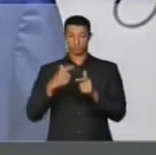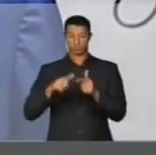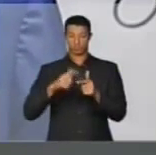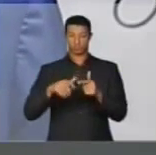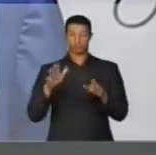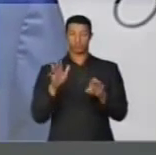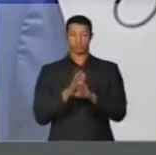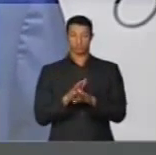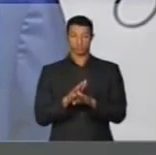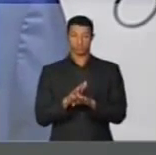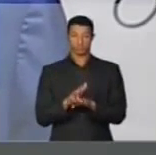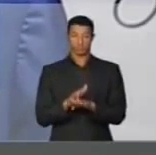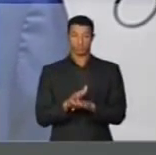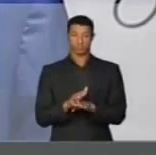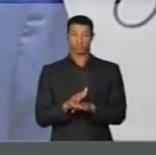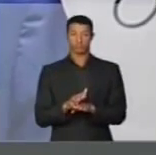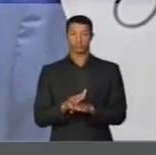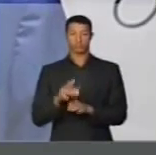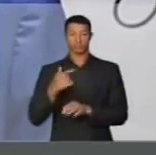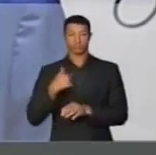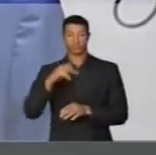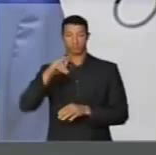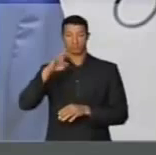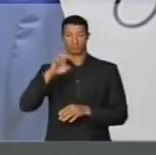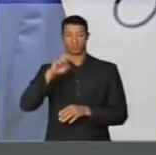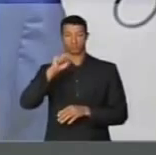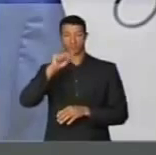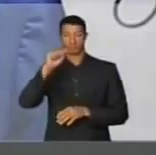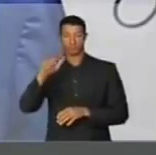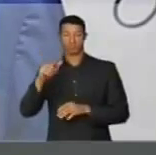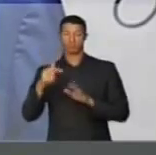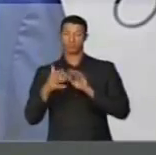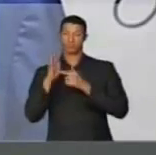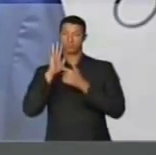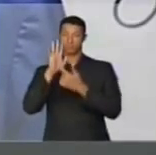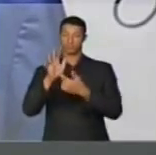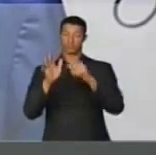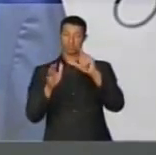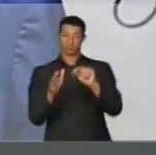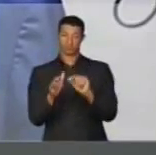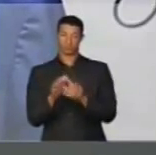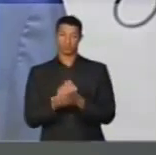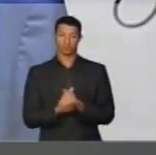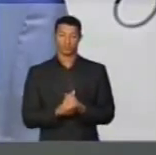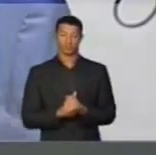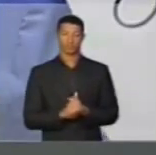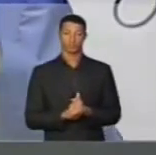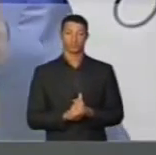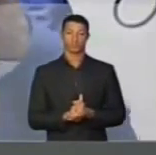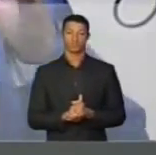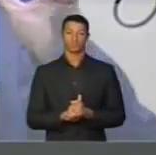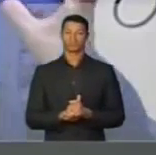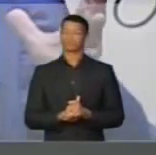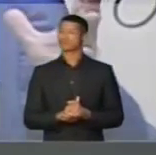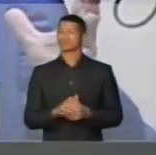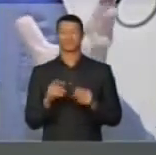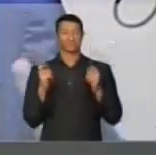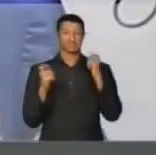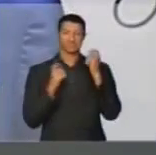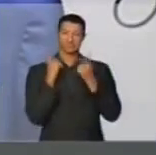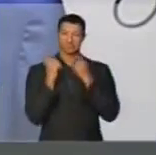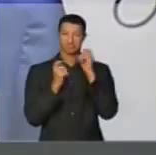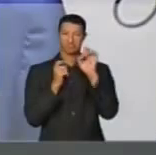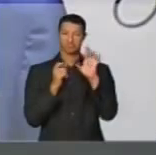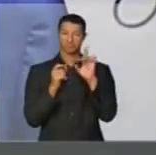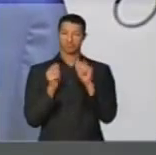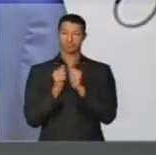chegar lá. E o pré-sal está mostrando isso. Não por culpa,